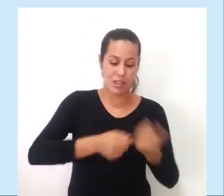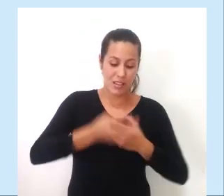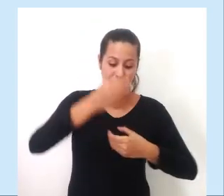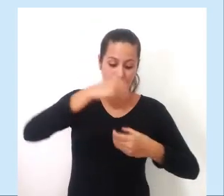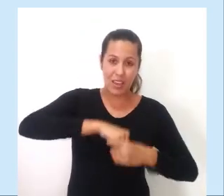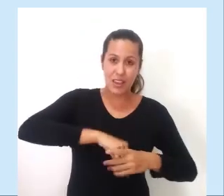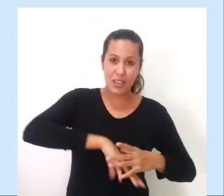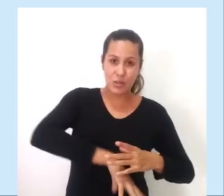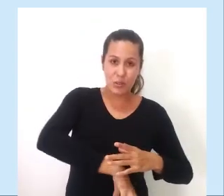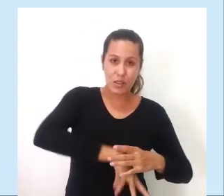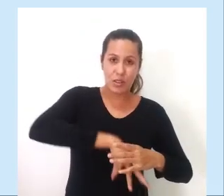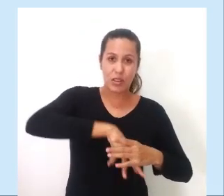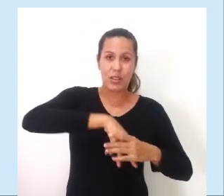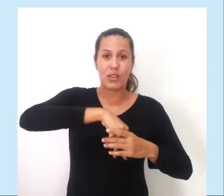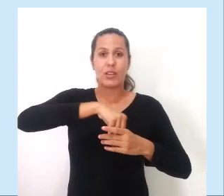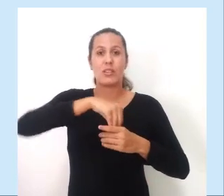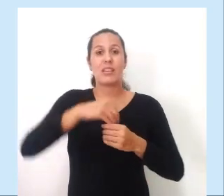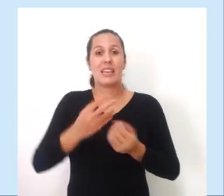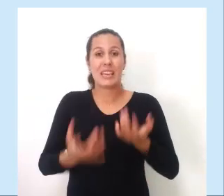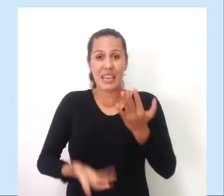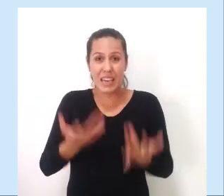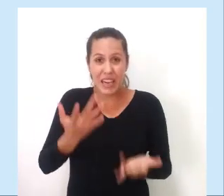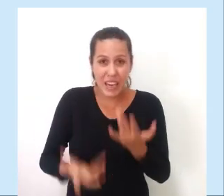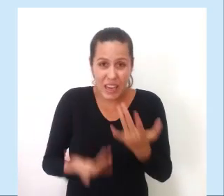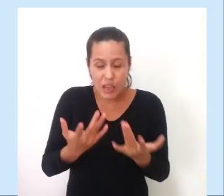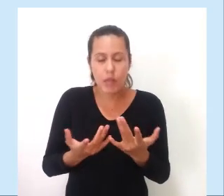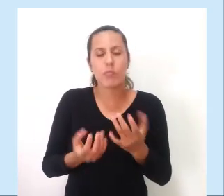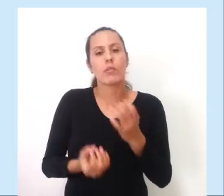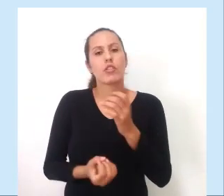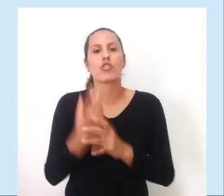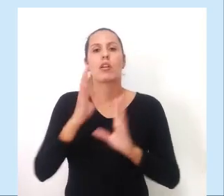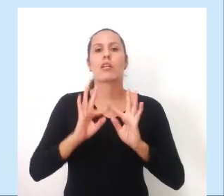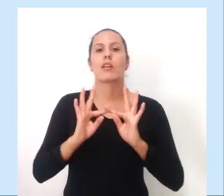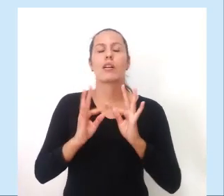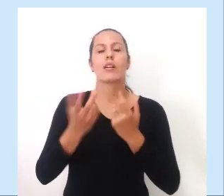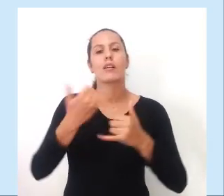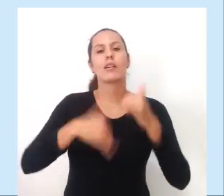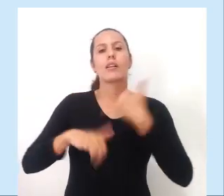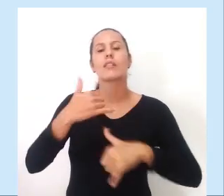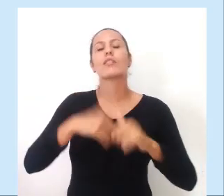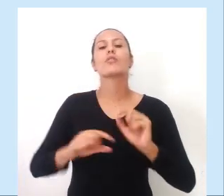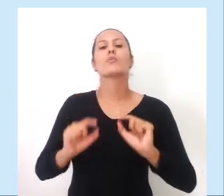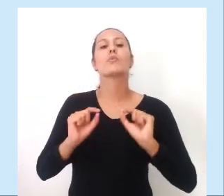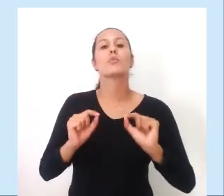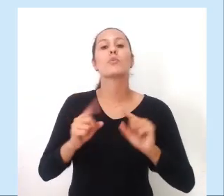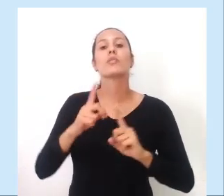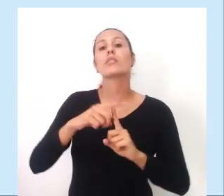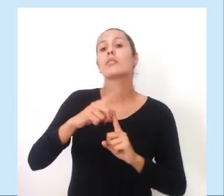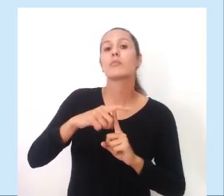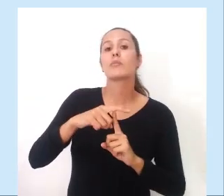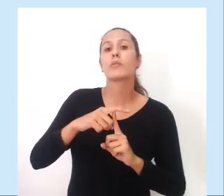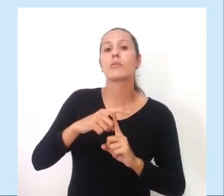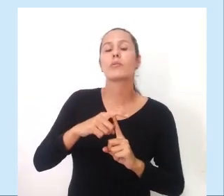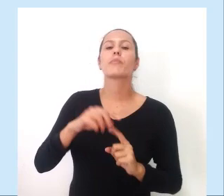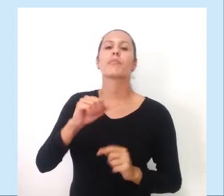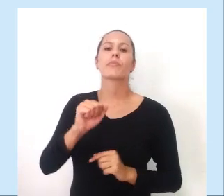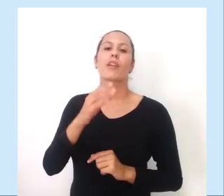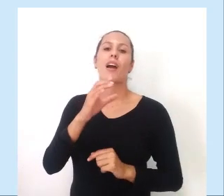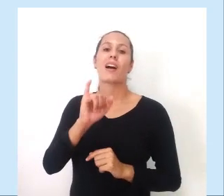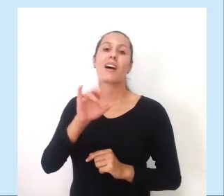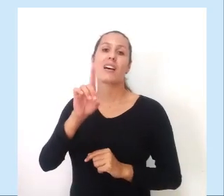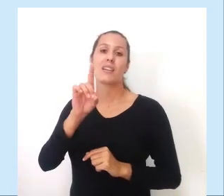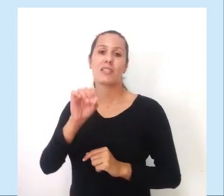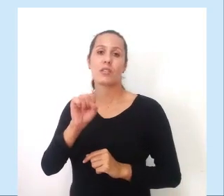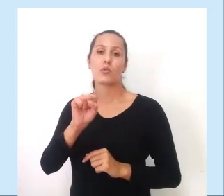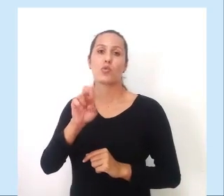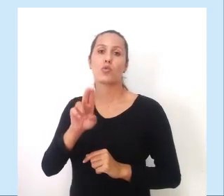da Terra, quando queima, gera subprodutos. E um dos subprodutos da queima do carvão